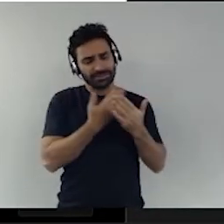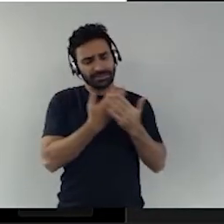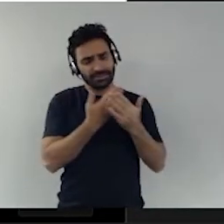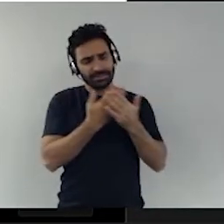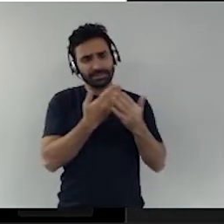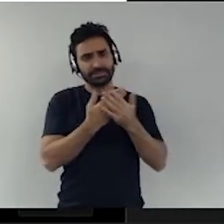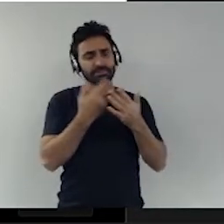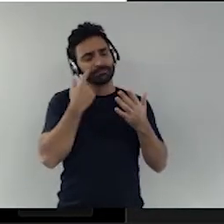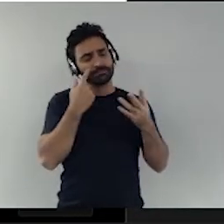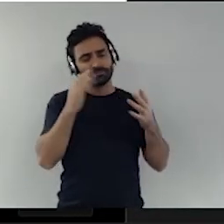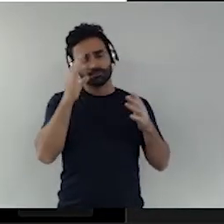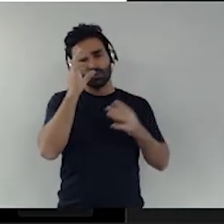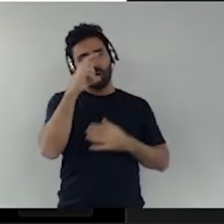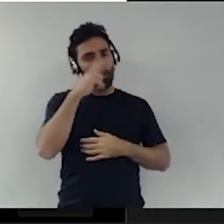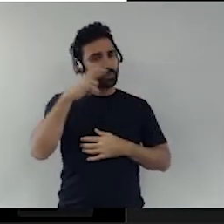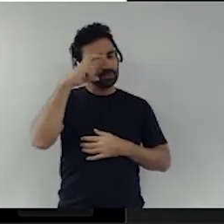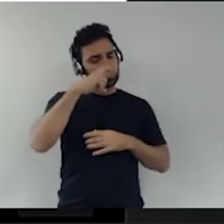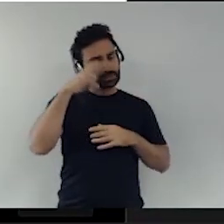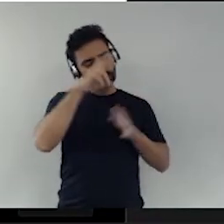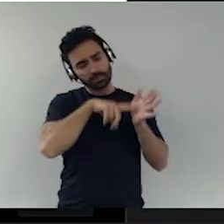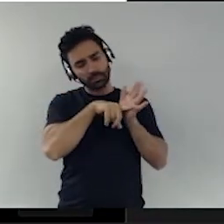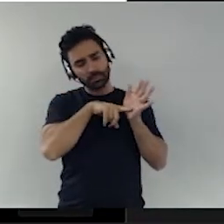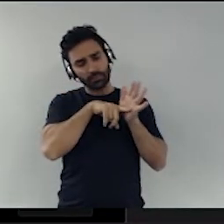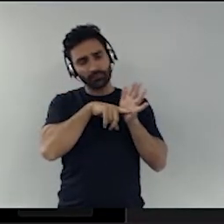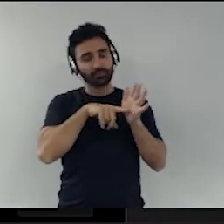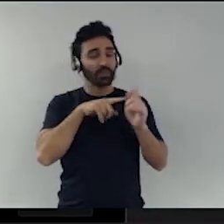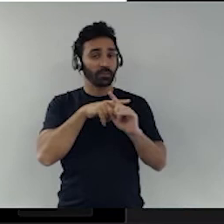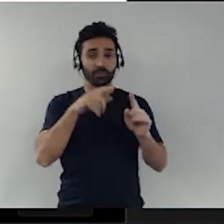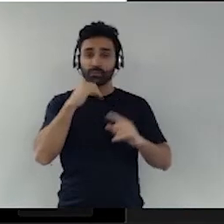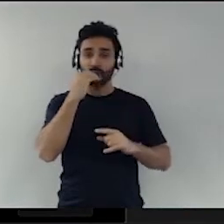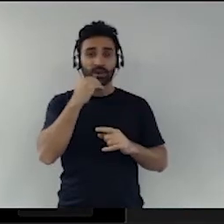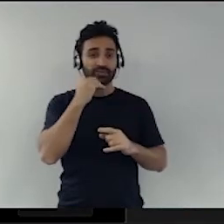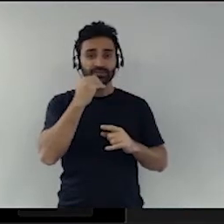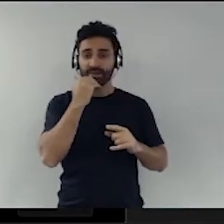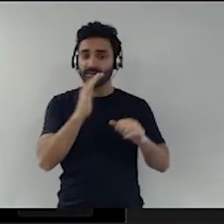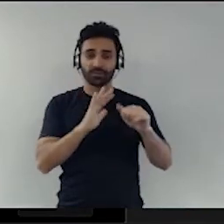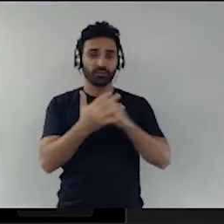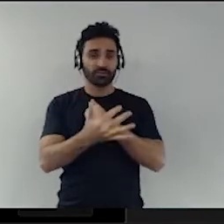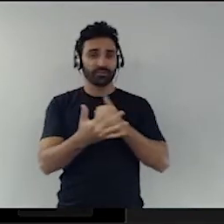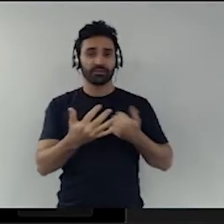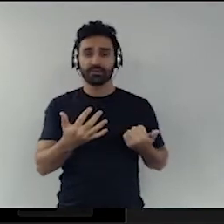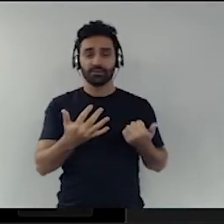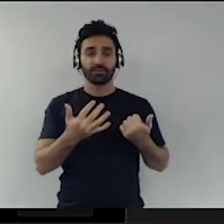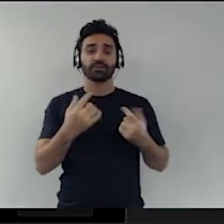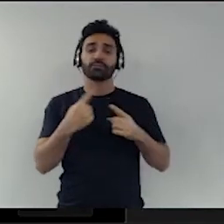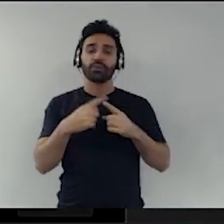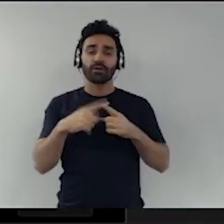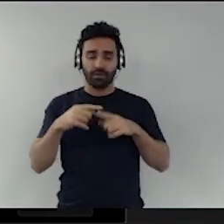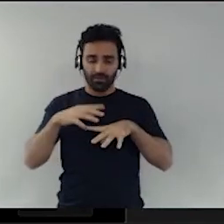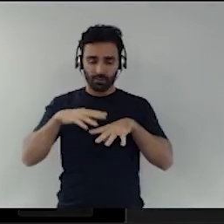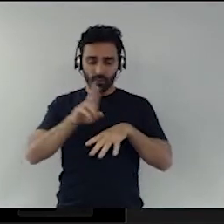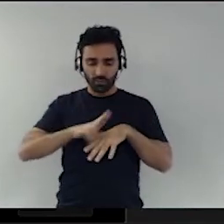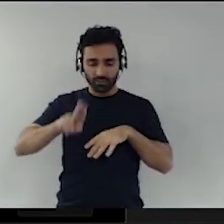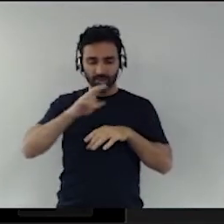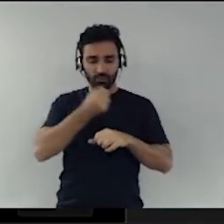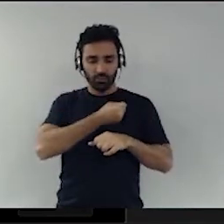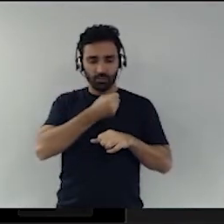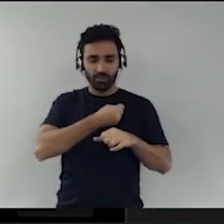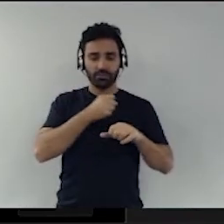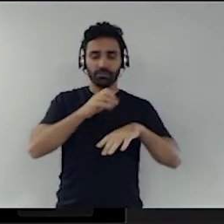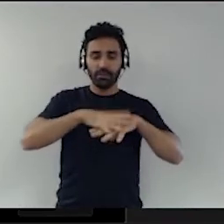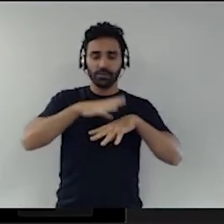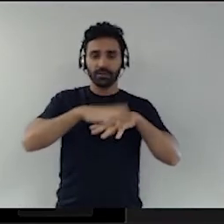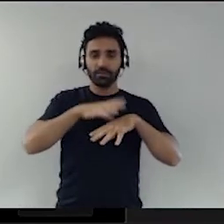para observar isso não funciona para a Covid. Essa matemática e essa estatística é